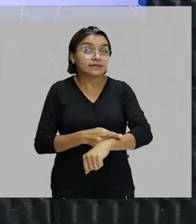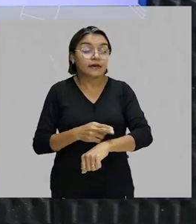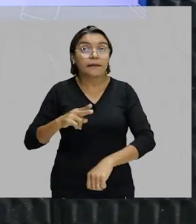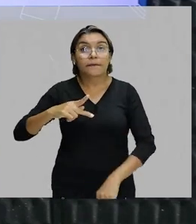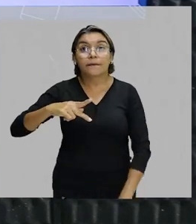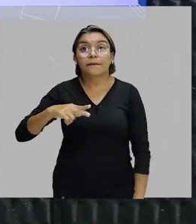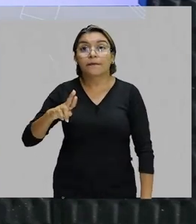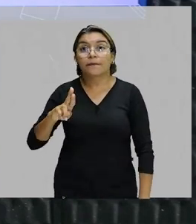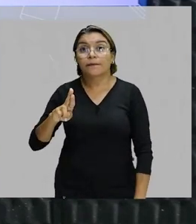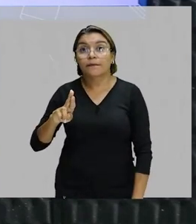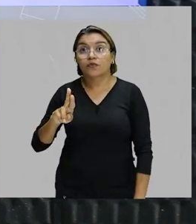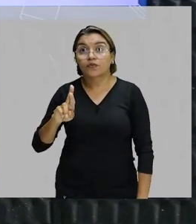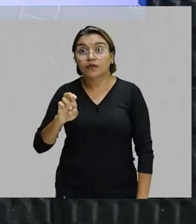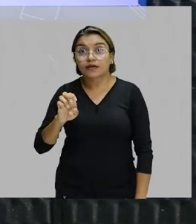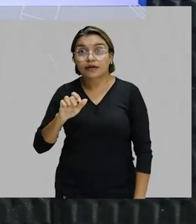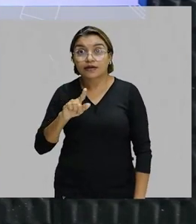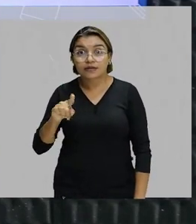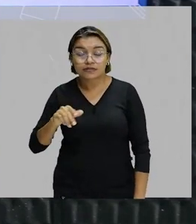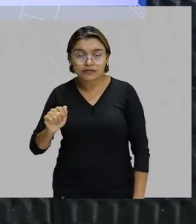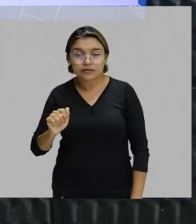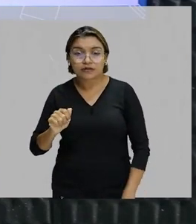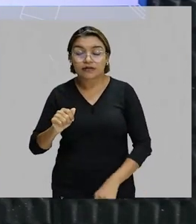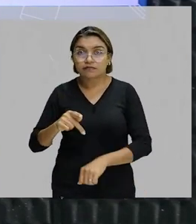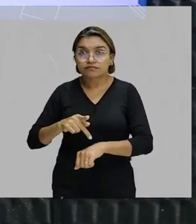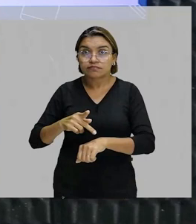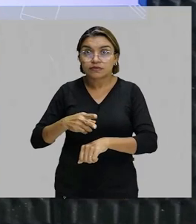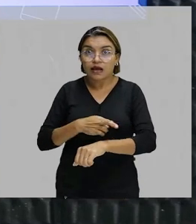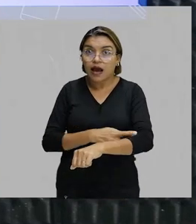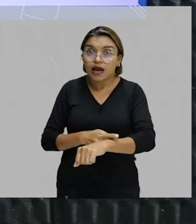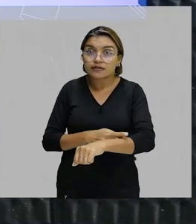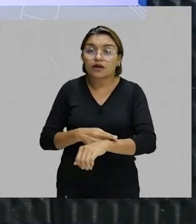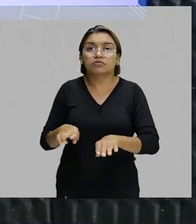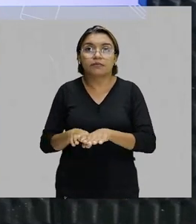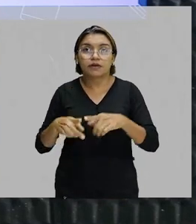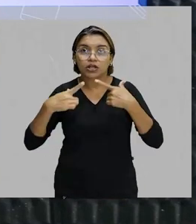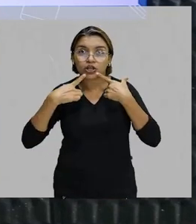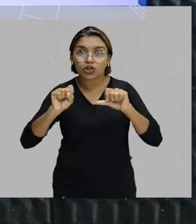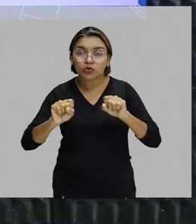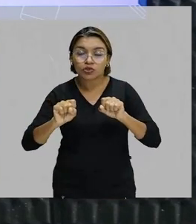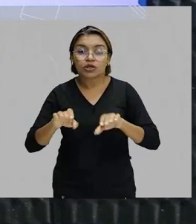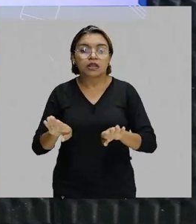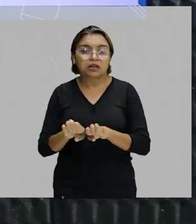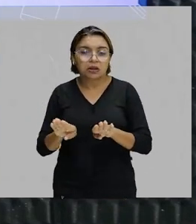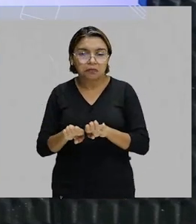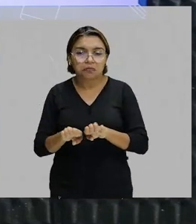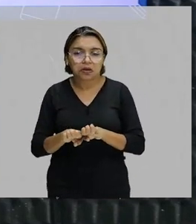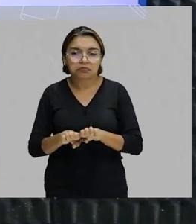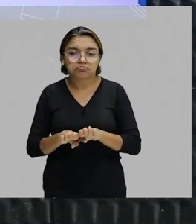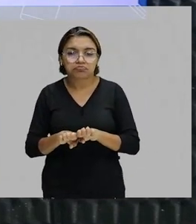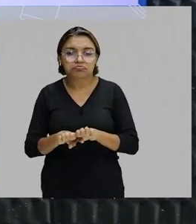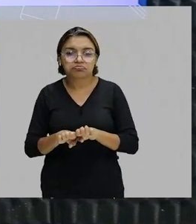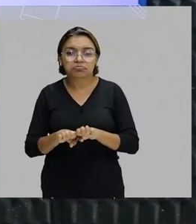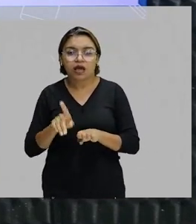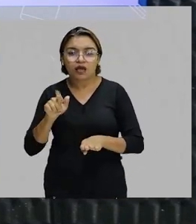pureza racial e linguística a Alemanha por ter essas características segundo Fit seria a